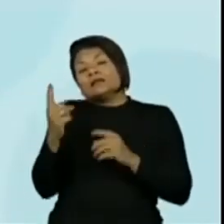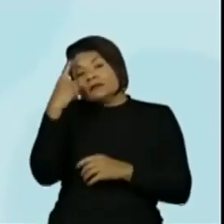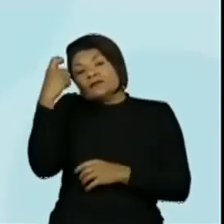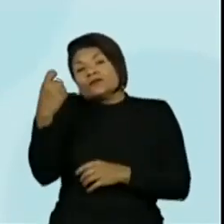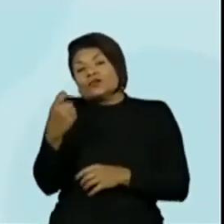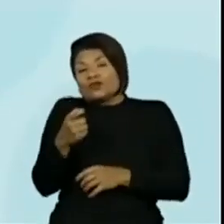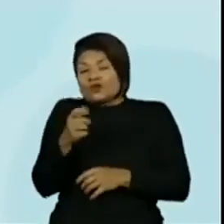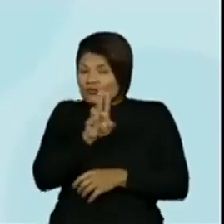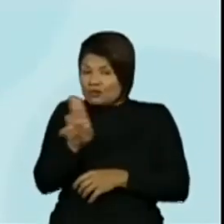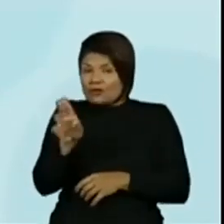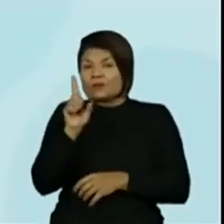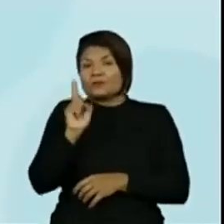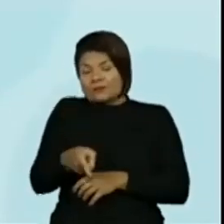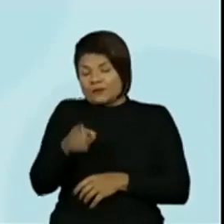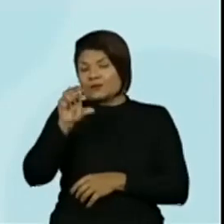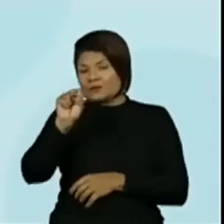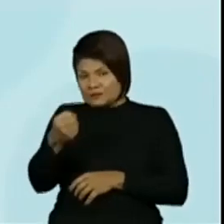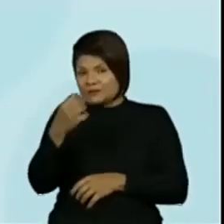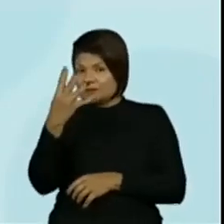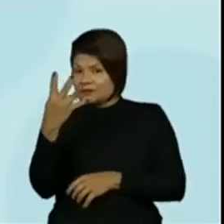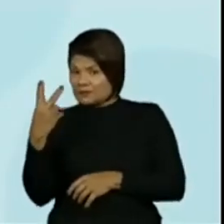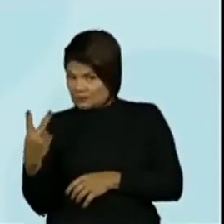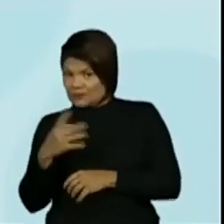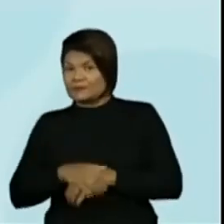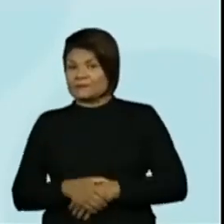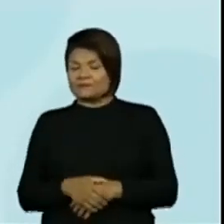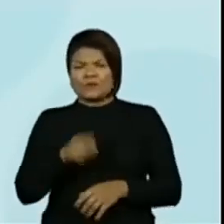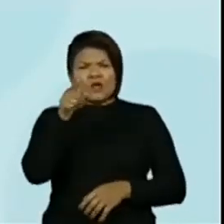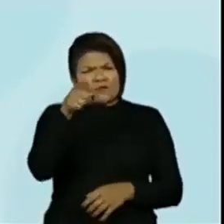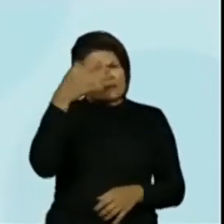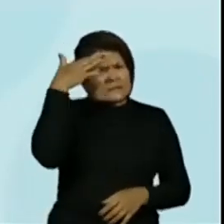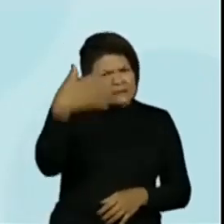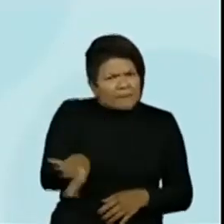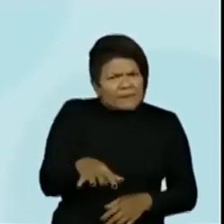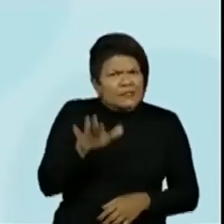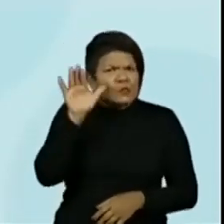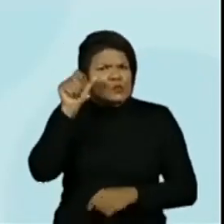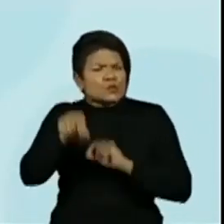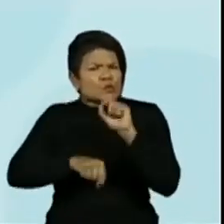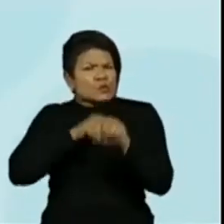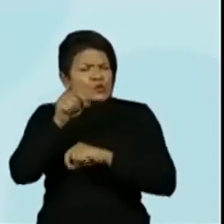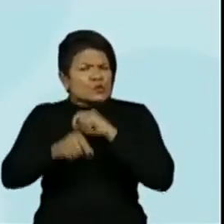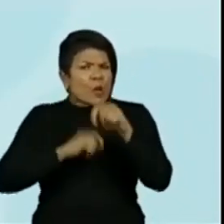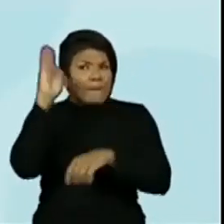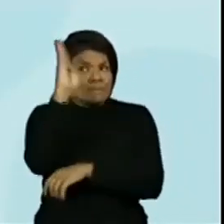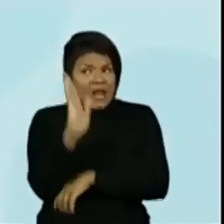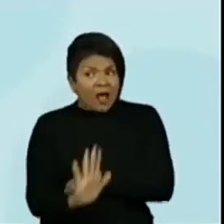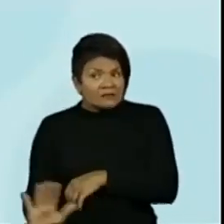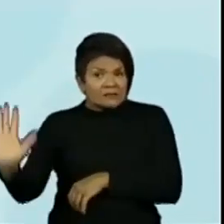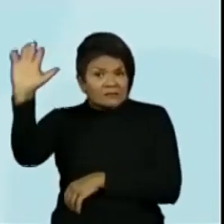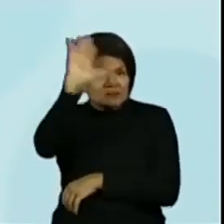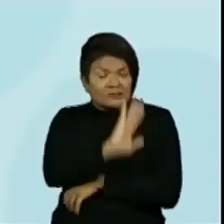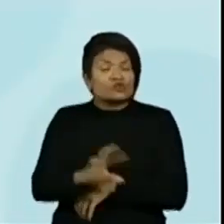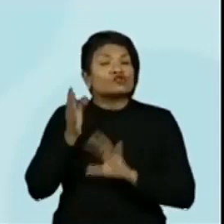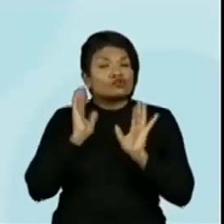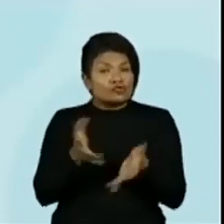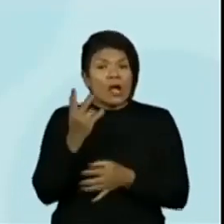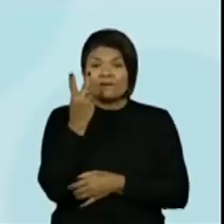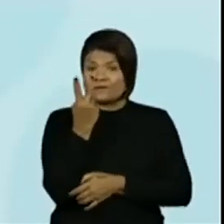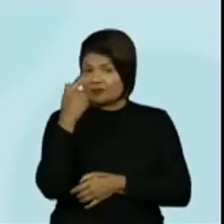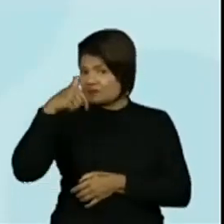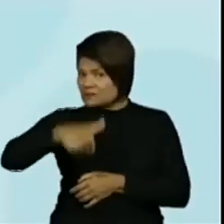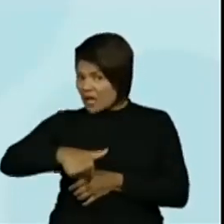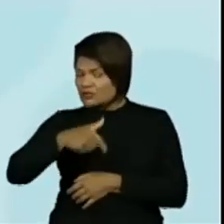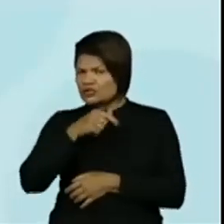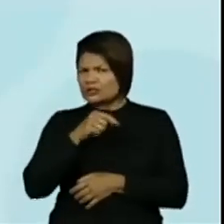1842? Próximo. Você sabia que no território brasileiro já foram encontradas 27 espécies